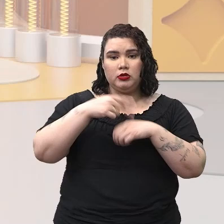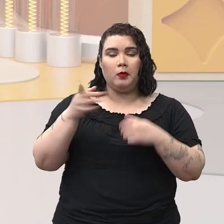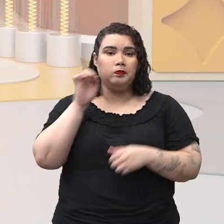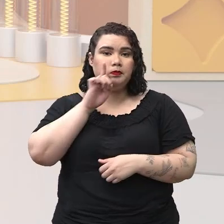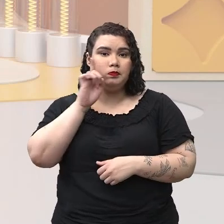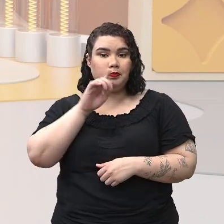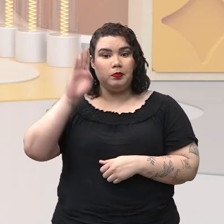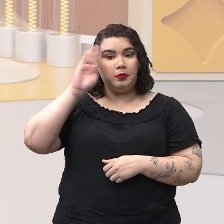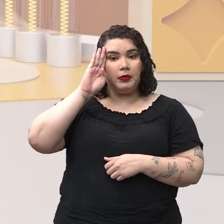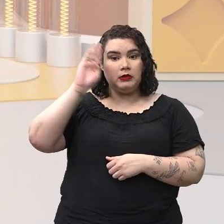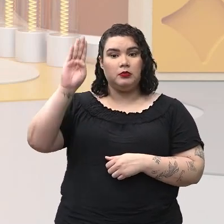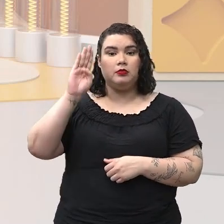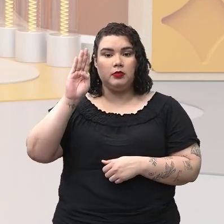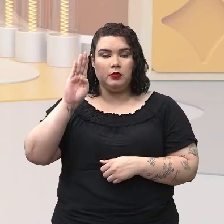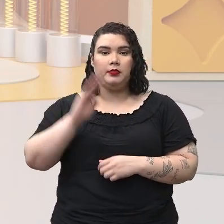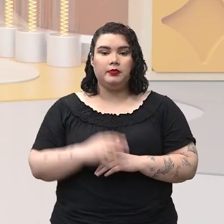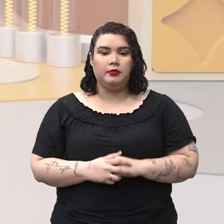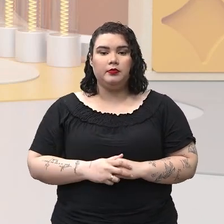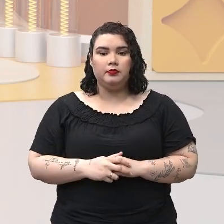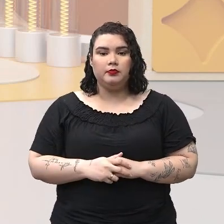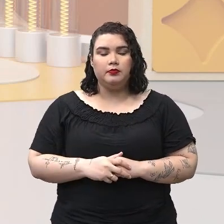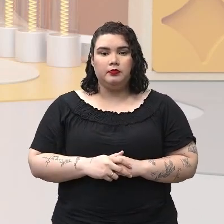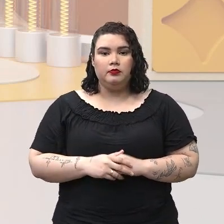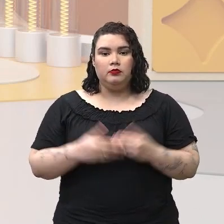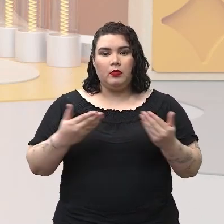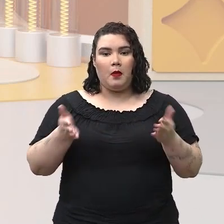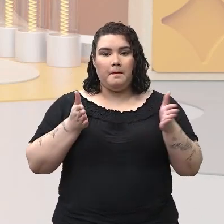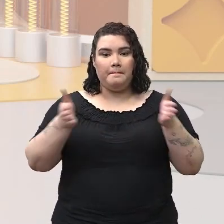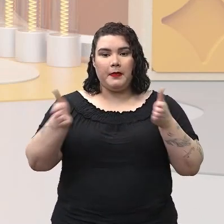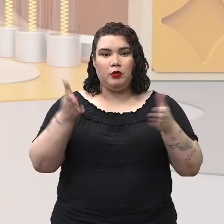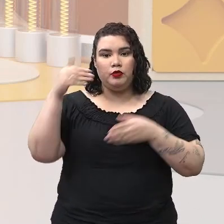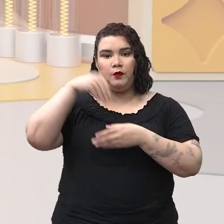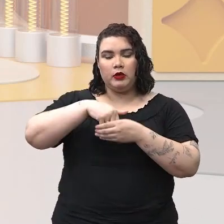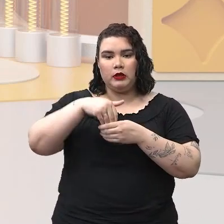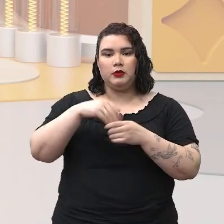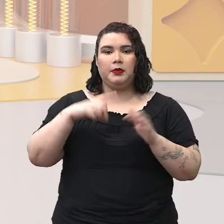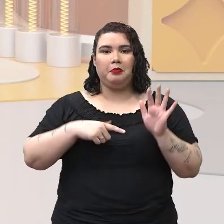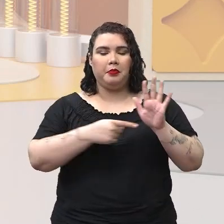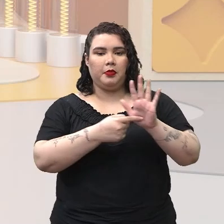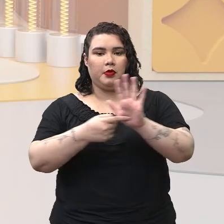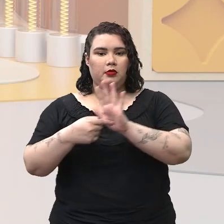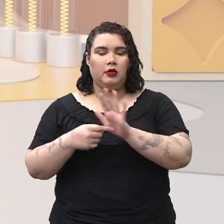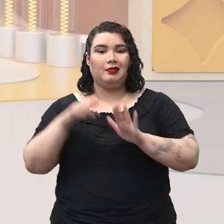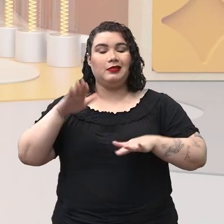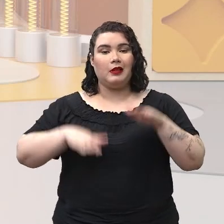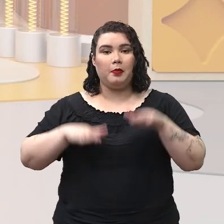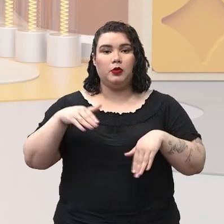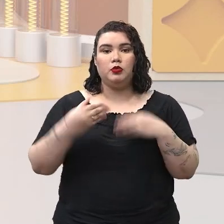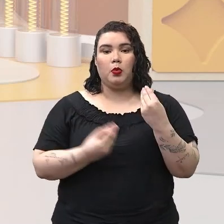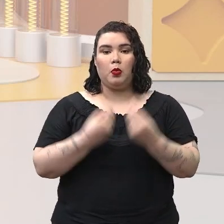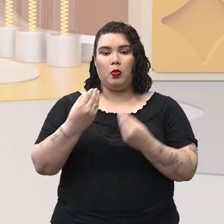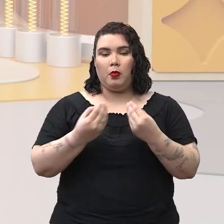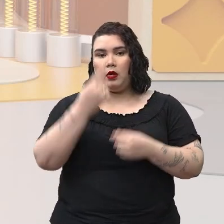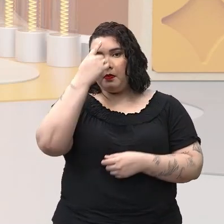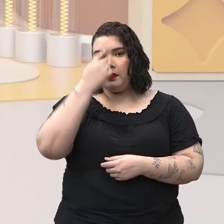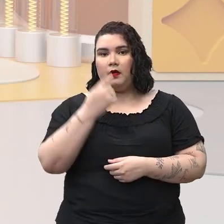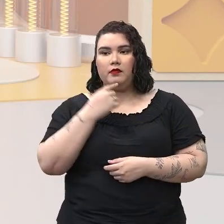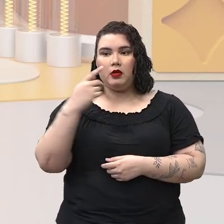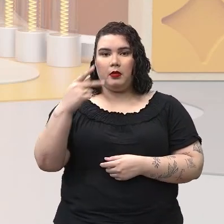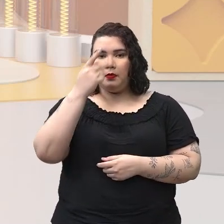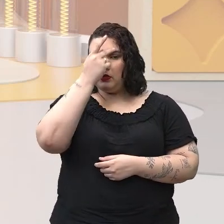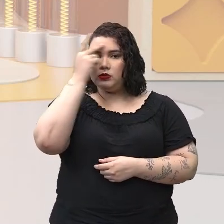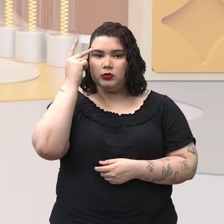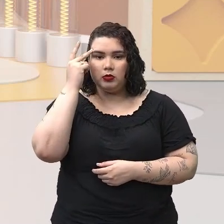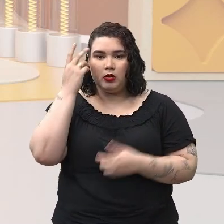Estados Unidos principalmente, né, inclusive em período eleitoral isso aparece muito, né? Depende muito de como é o perfil daquela pessoa. É uma pessoa